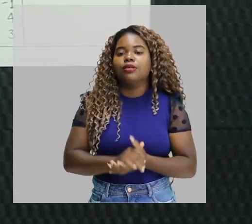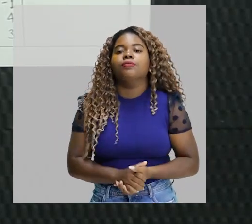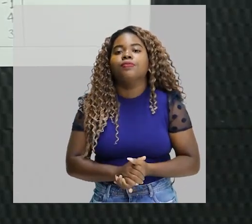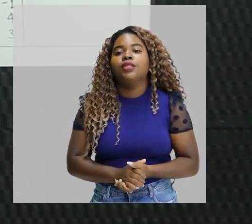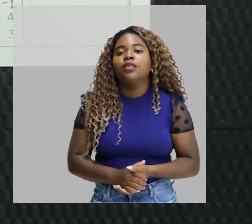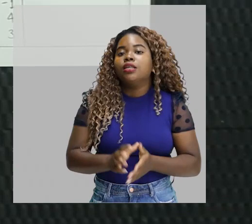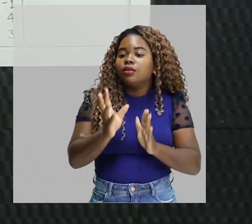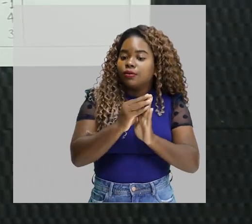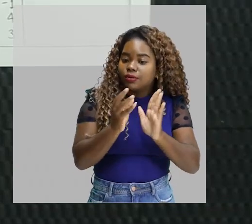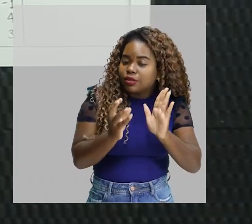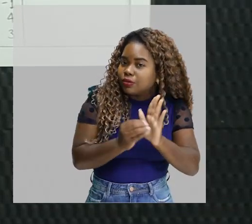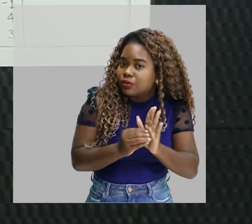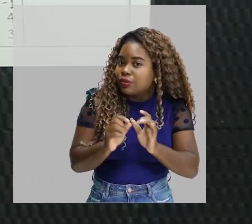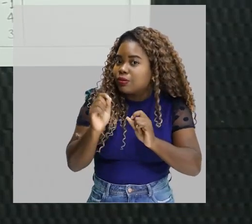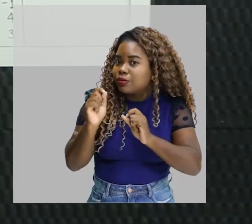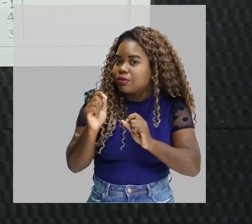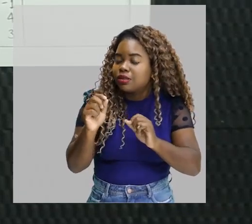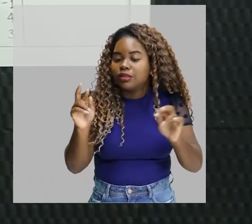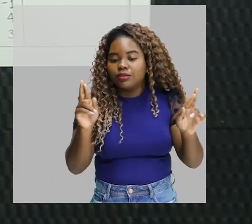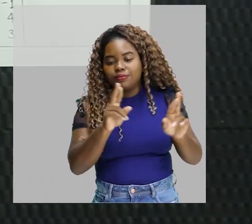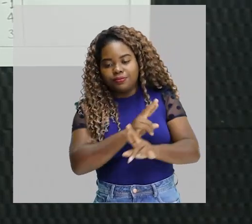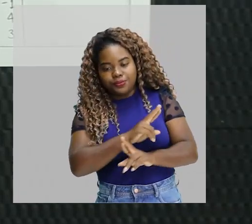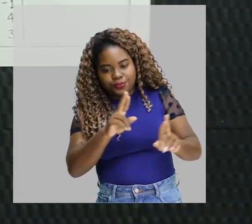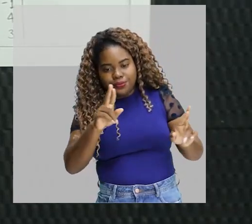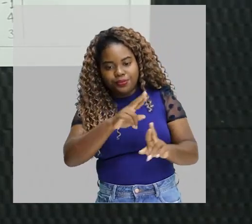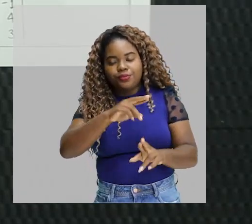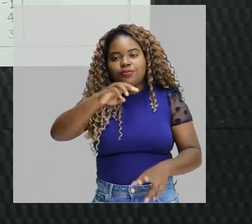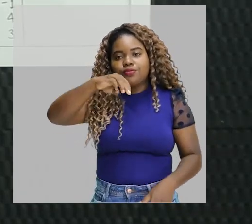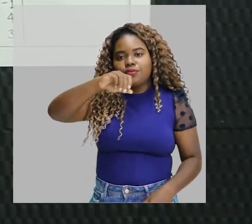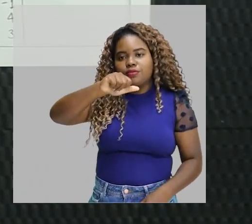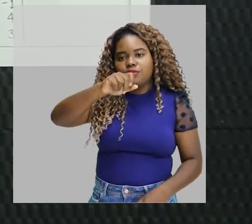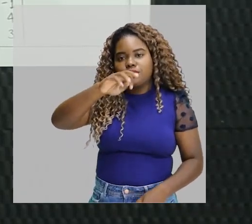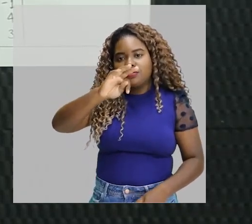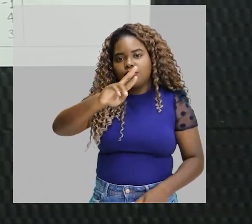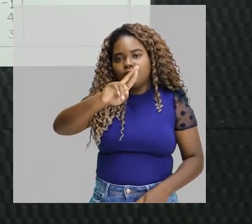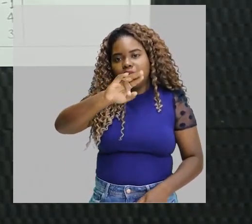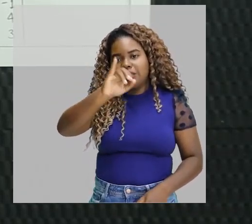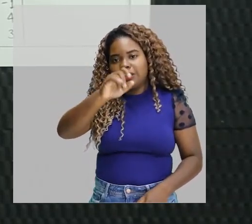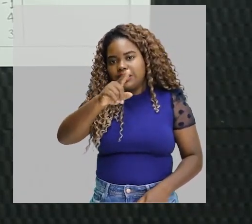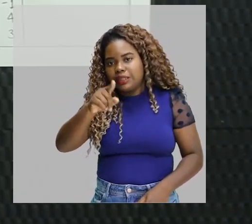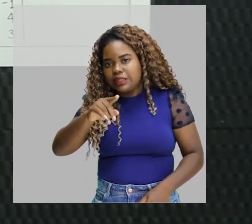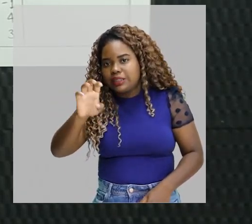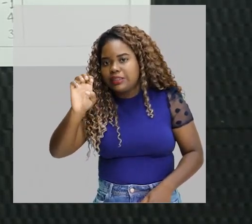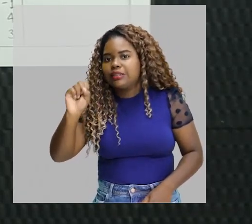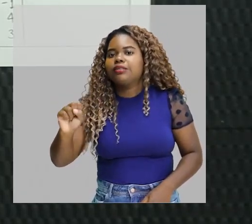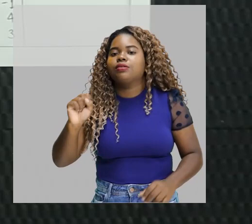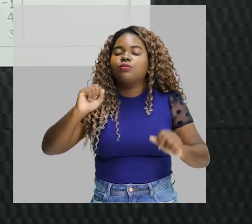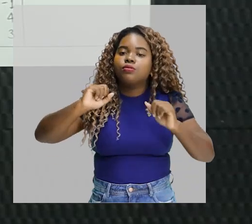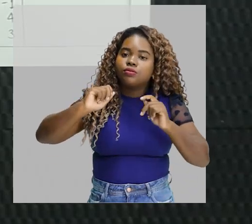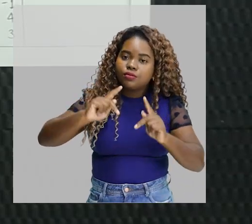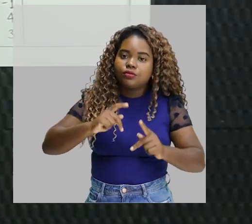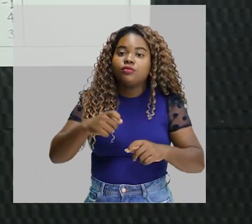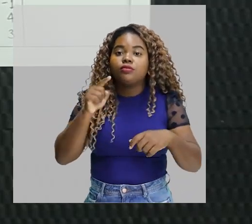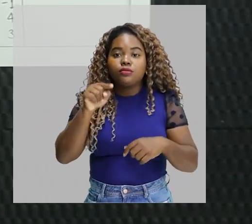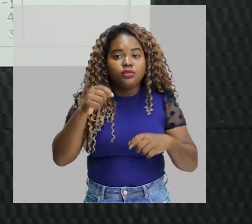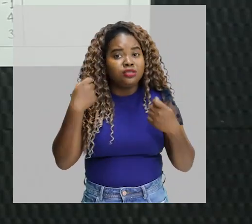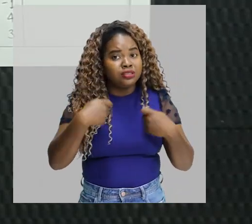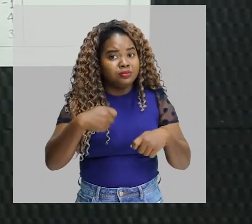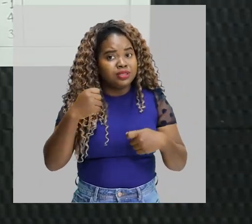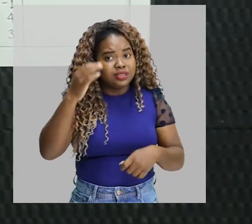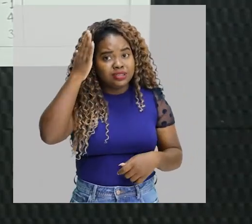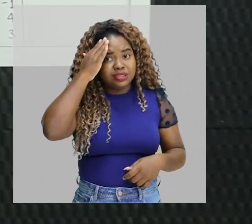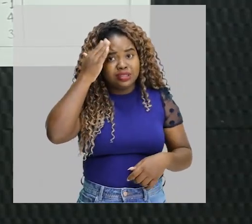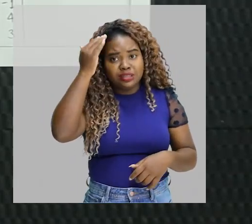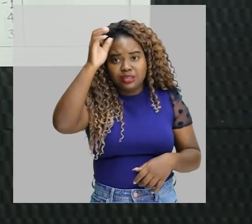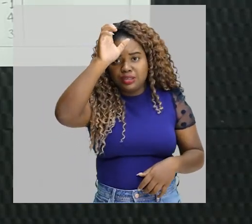integrados né Para que eu possa entender determinante eu preciso entender matrizes certo assim como daqui a pouco quando a gente terminar